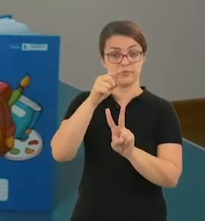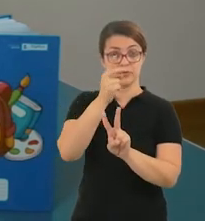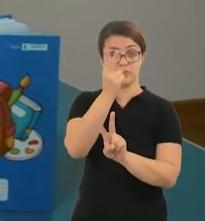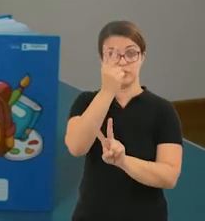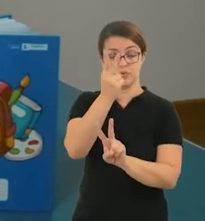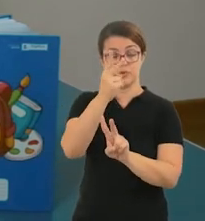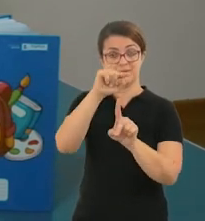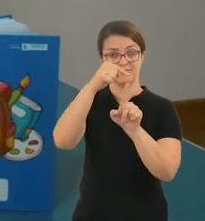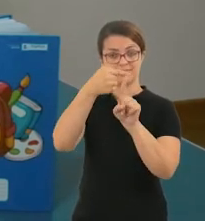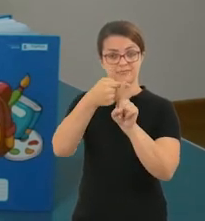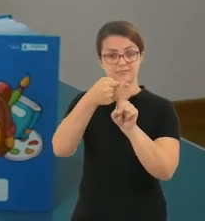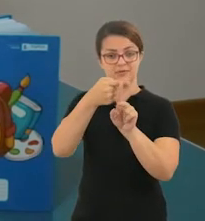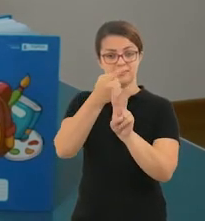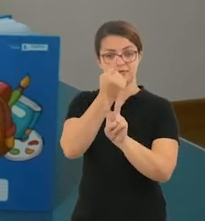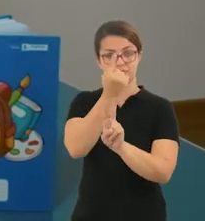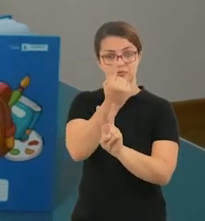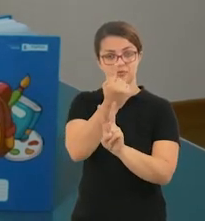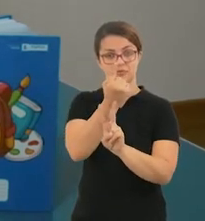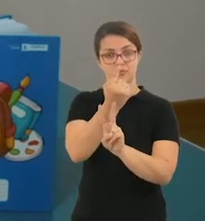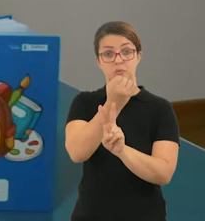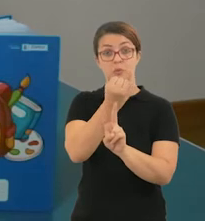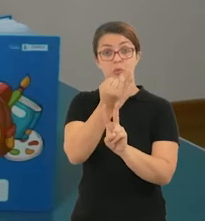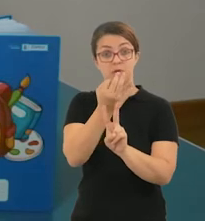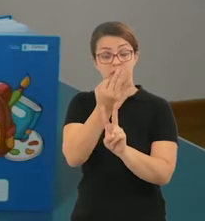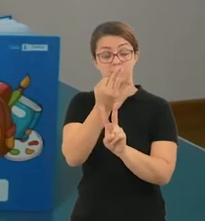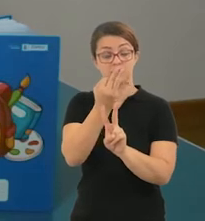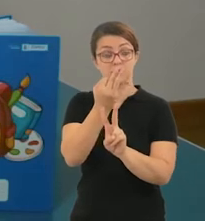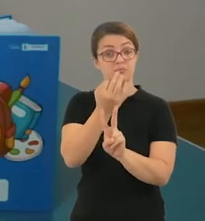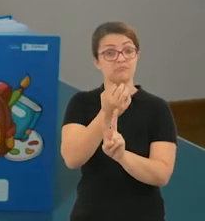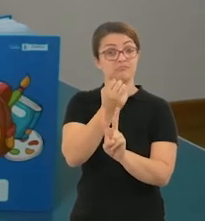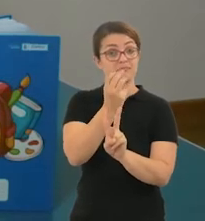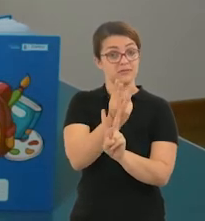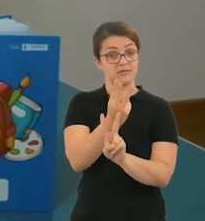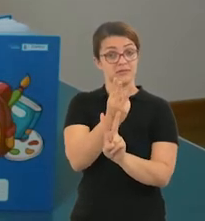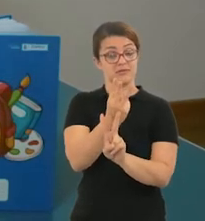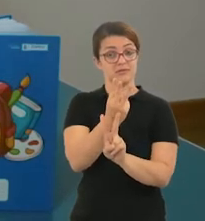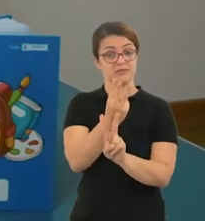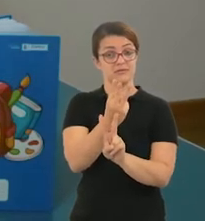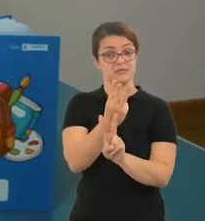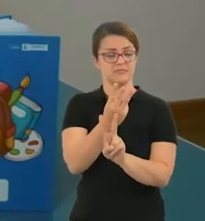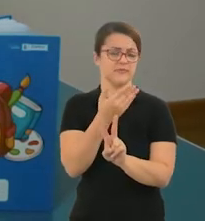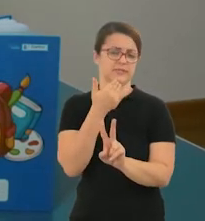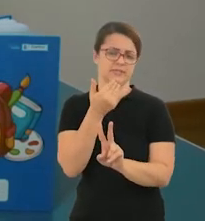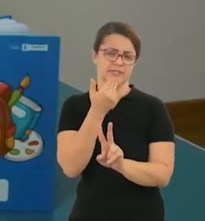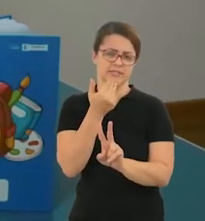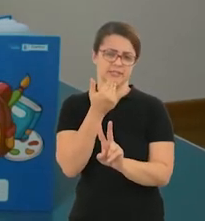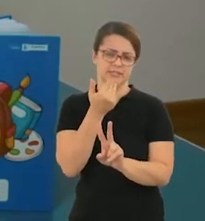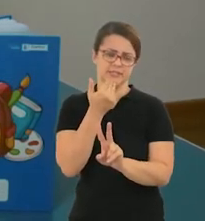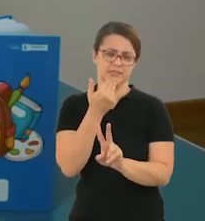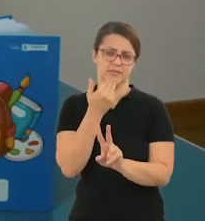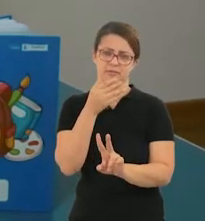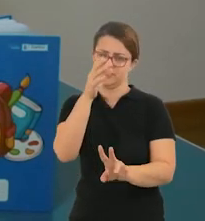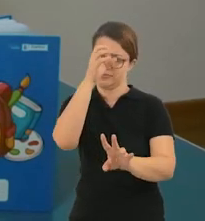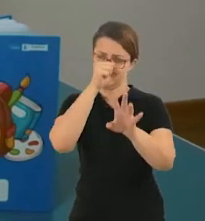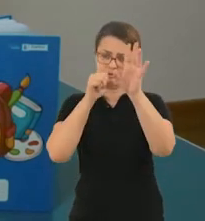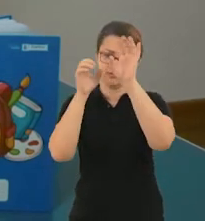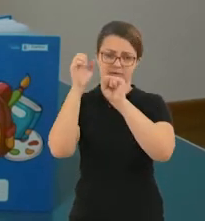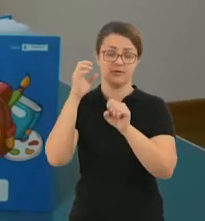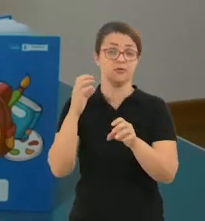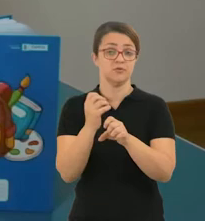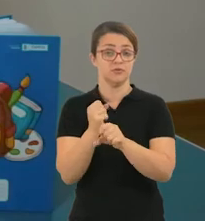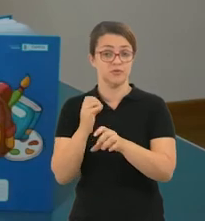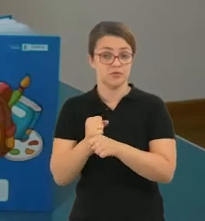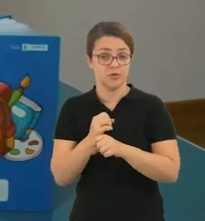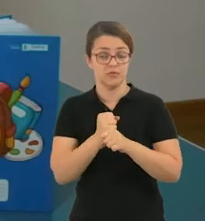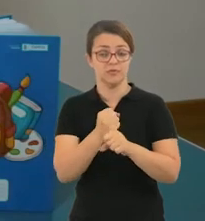mesma coisa, 2 mais 1 igual a 3. Dessa forma, fica mais fácil aprender a